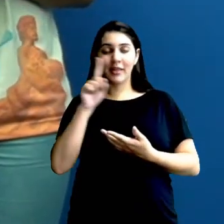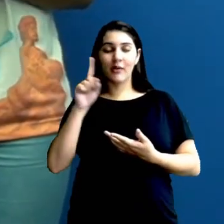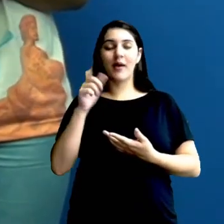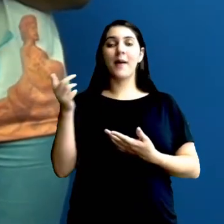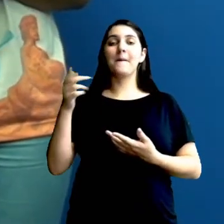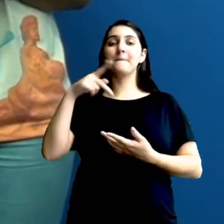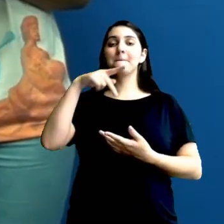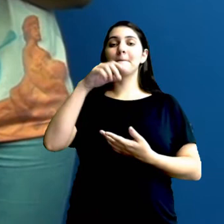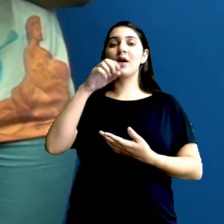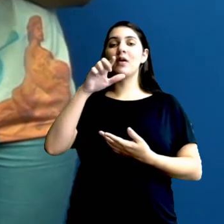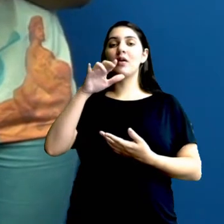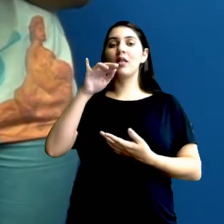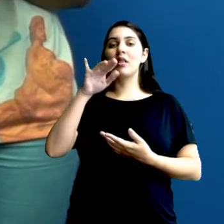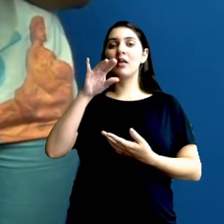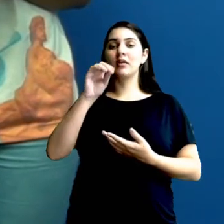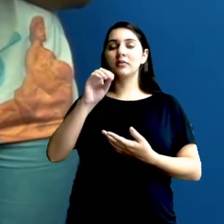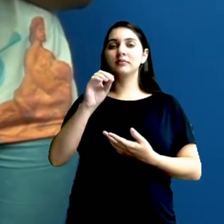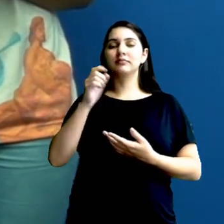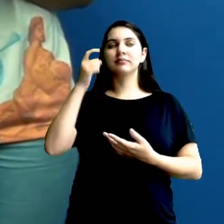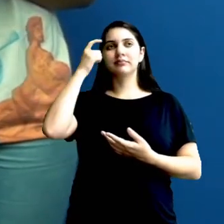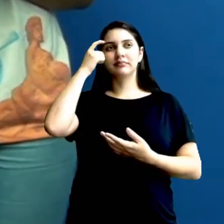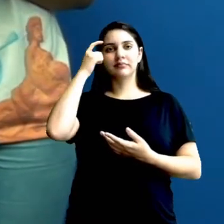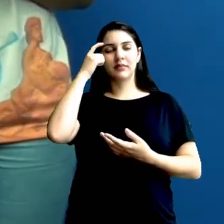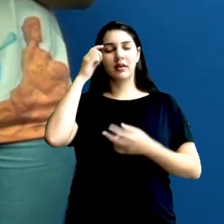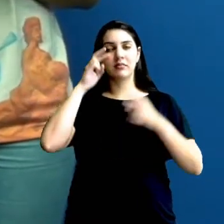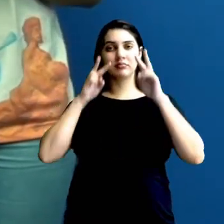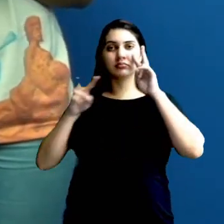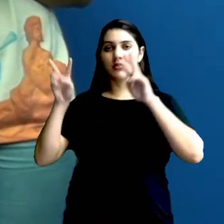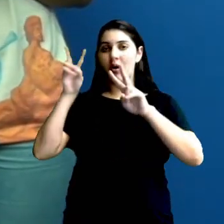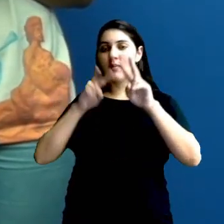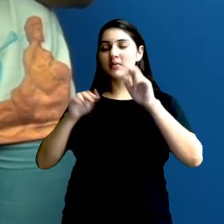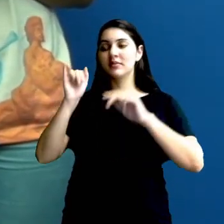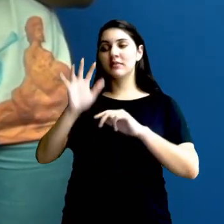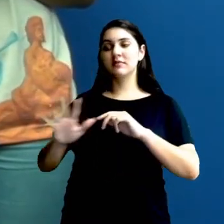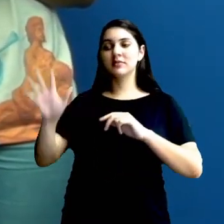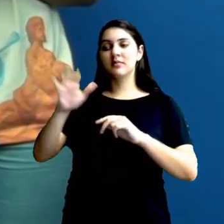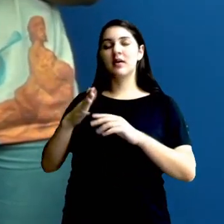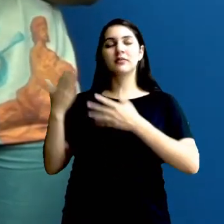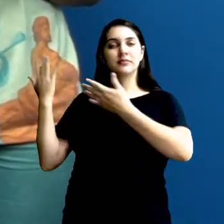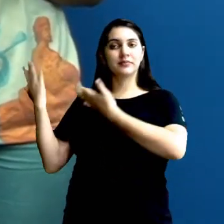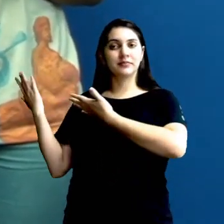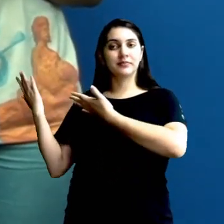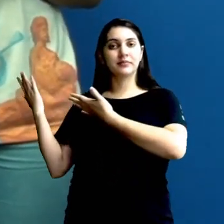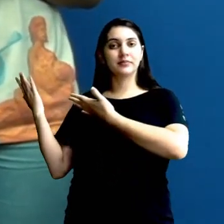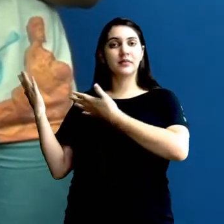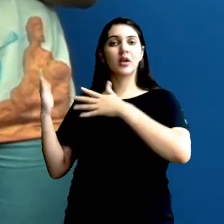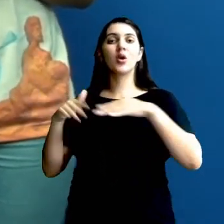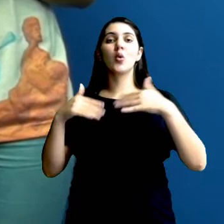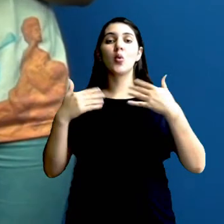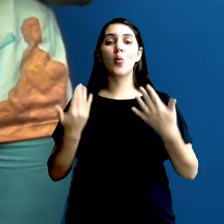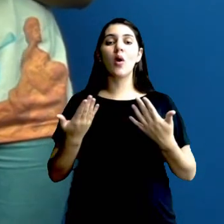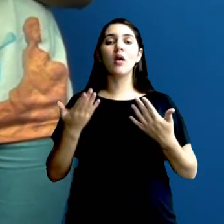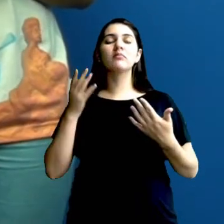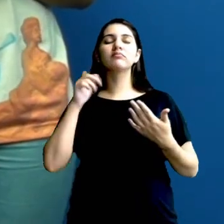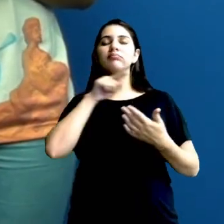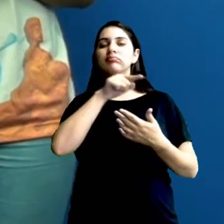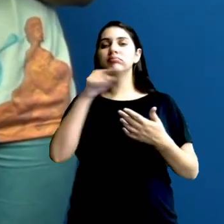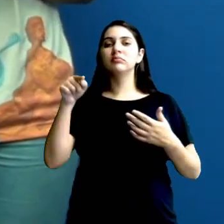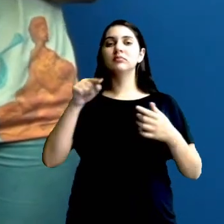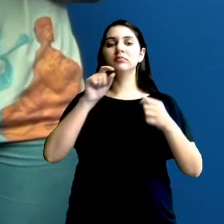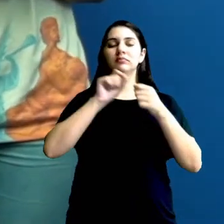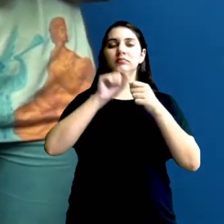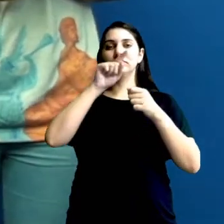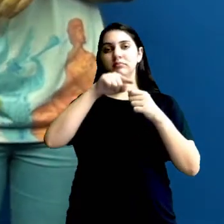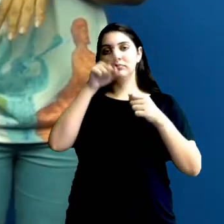um polígono? Pensa aí um pouquinho. Observa as figuras. Qual dessas vocês